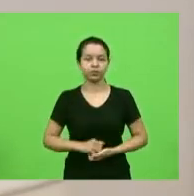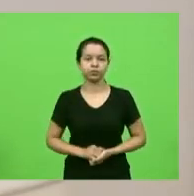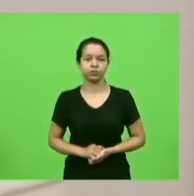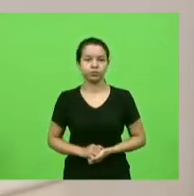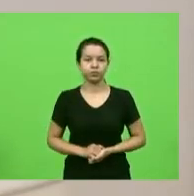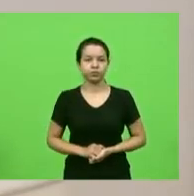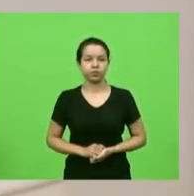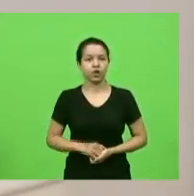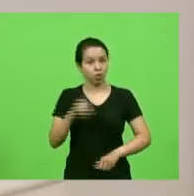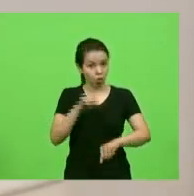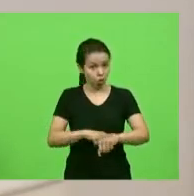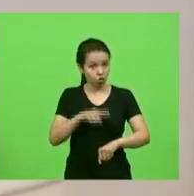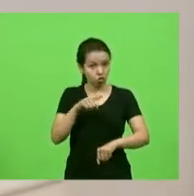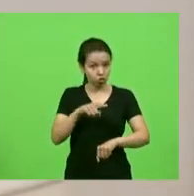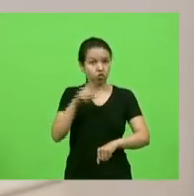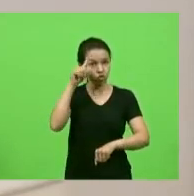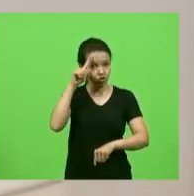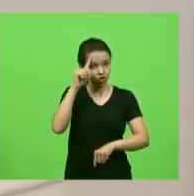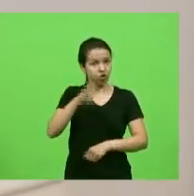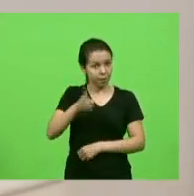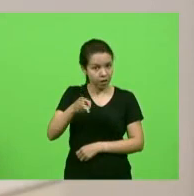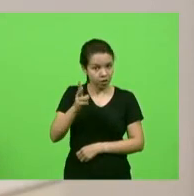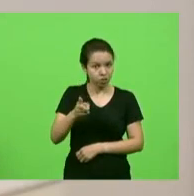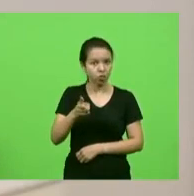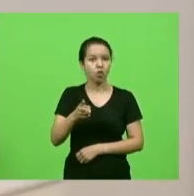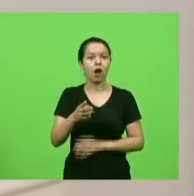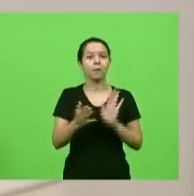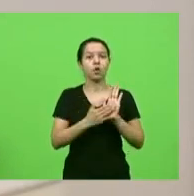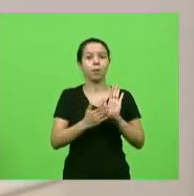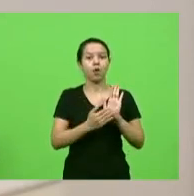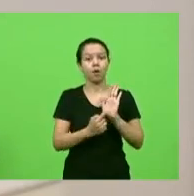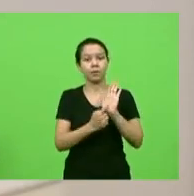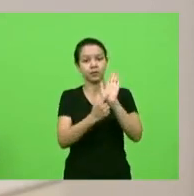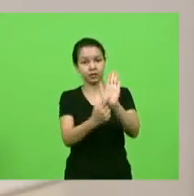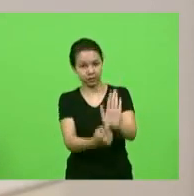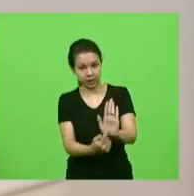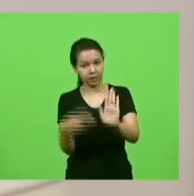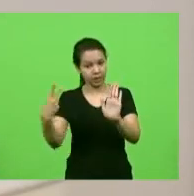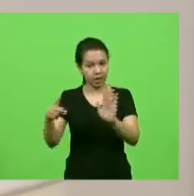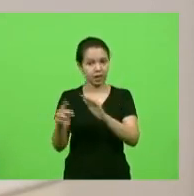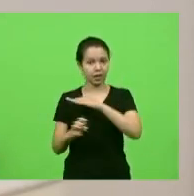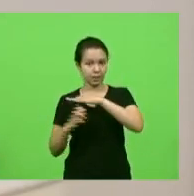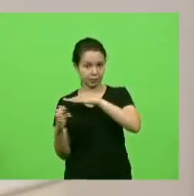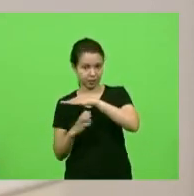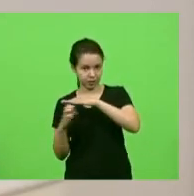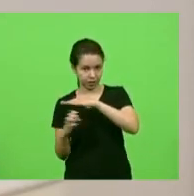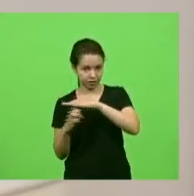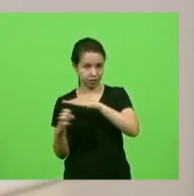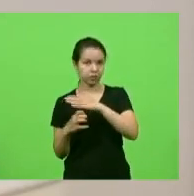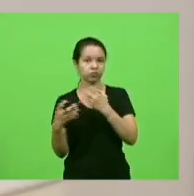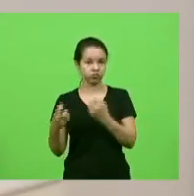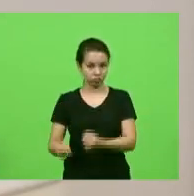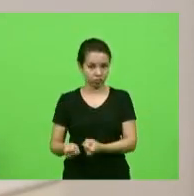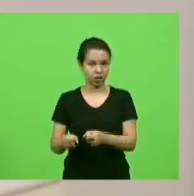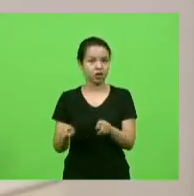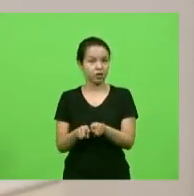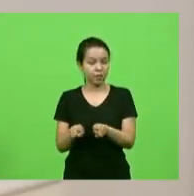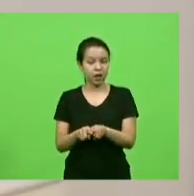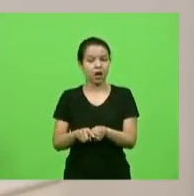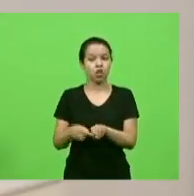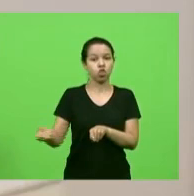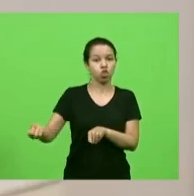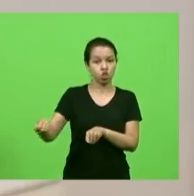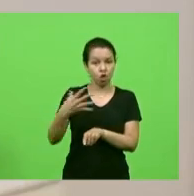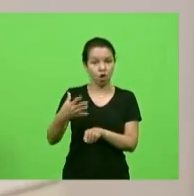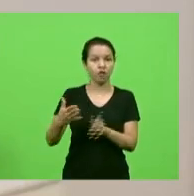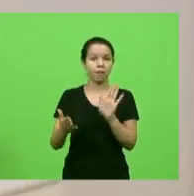dia, a proposta apresentada pela Brazilian Trading fora desentranhada, juntando-se nova proposta, desta